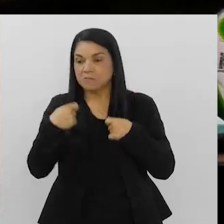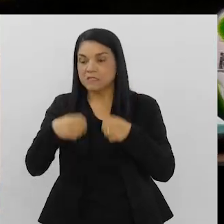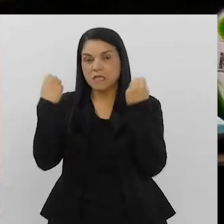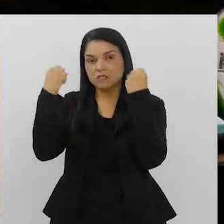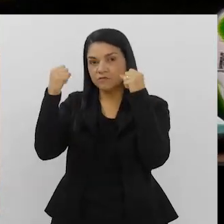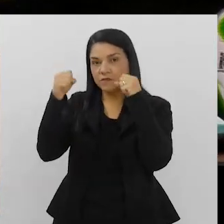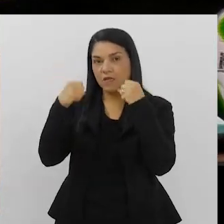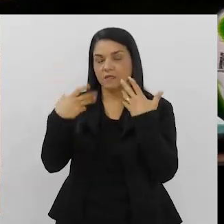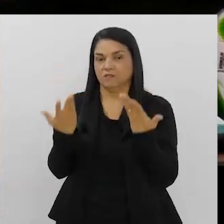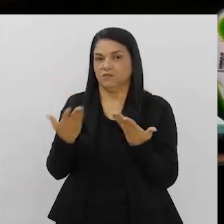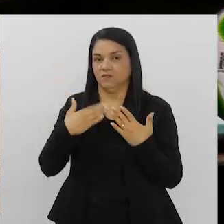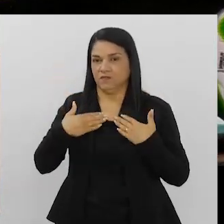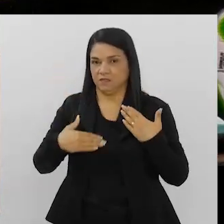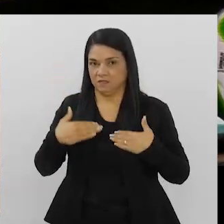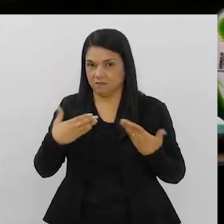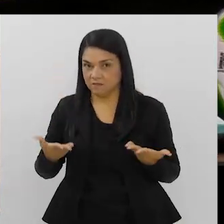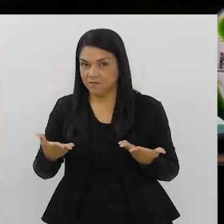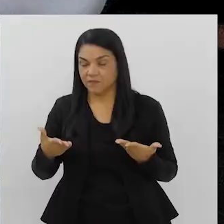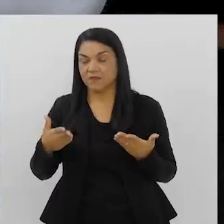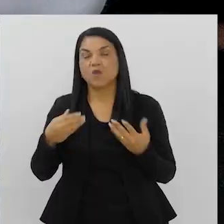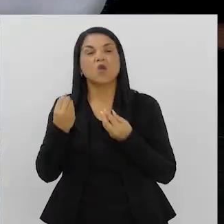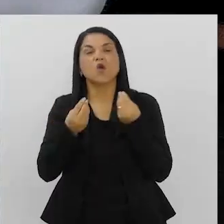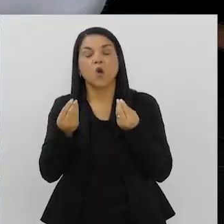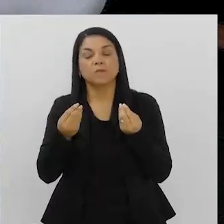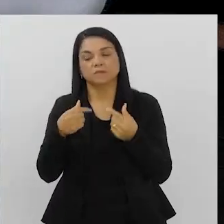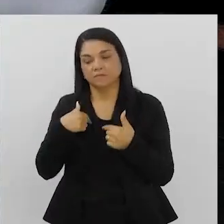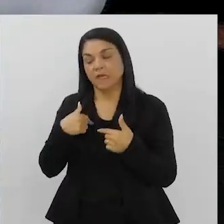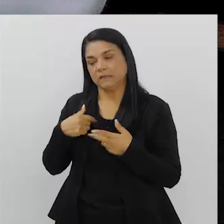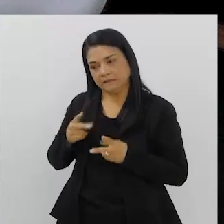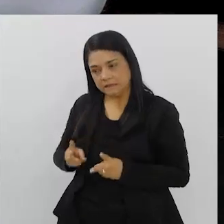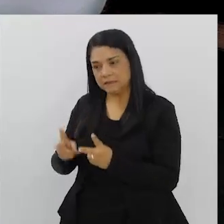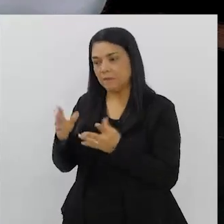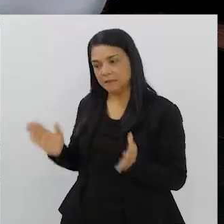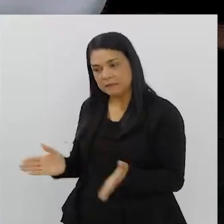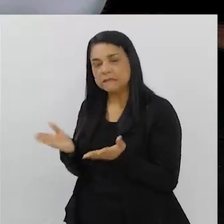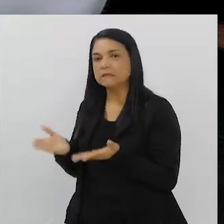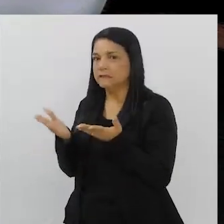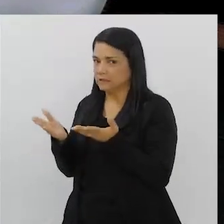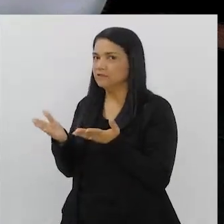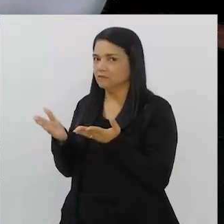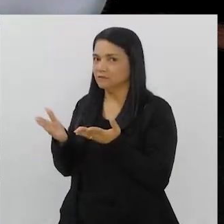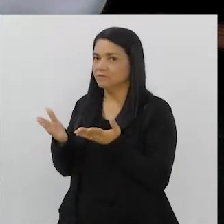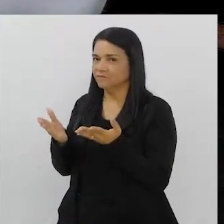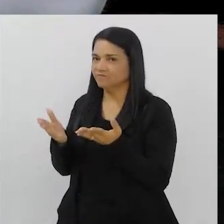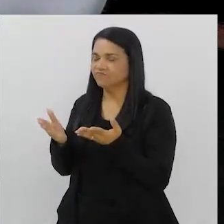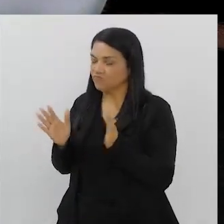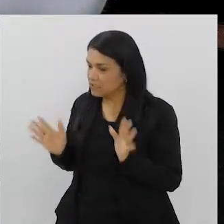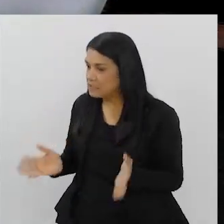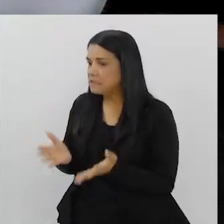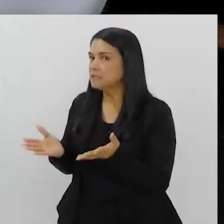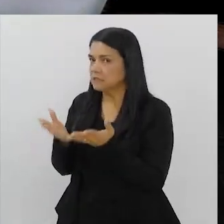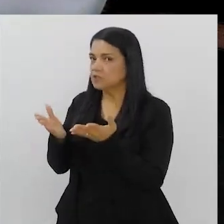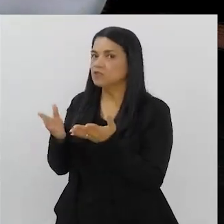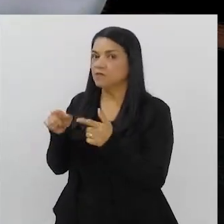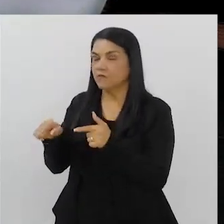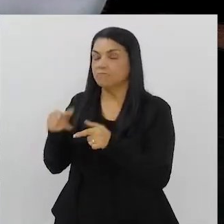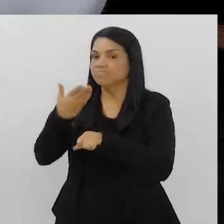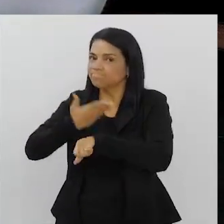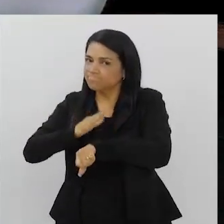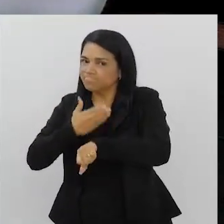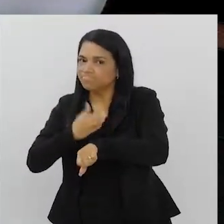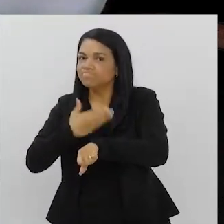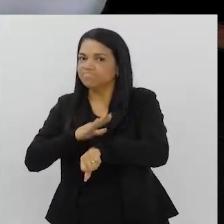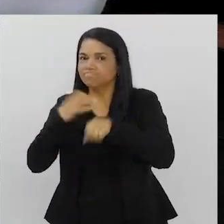alguma atividade física, como isso funciona? A gente sempre incentiva, né? Faz parte a gente incentivar não